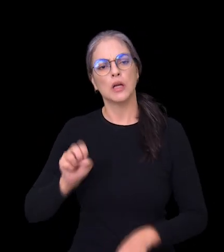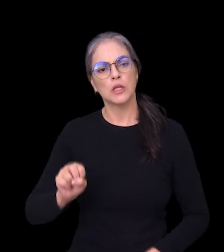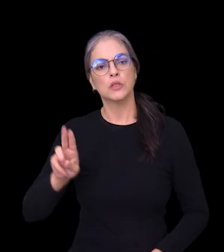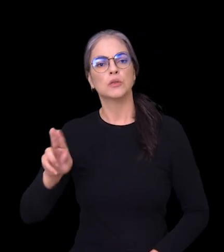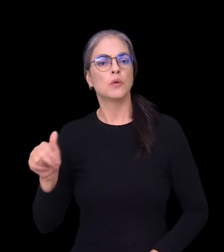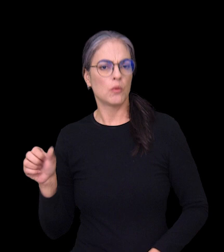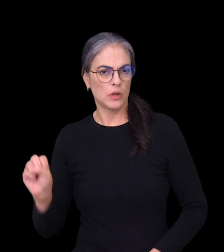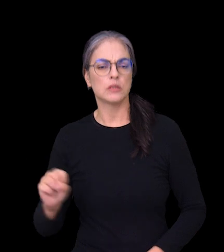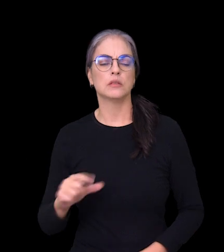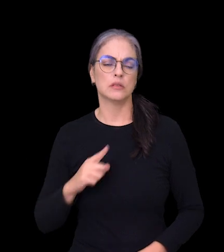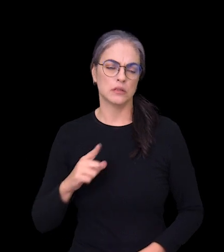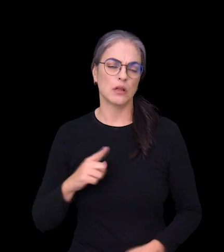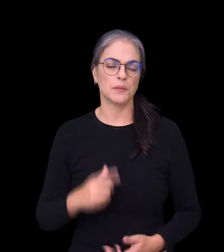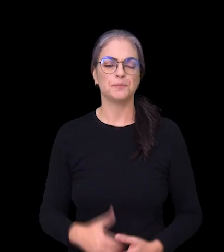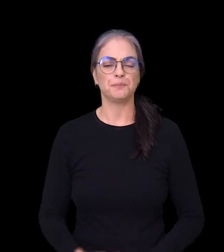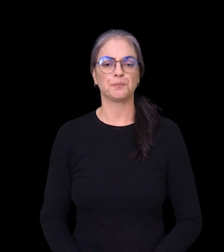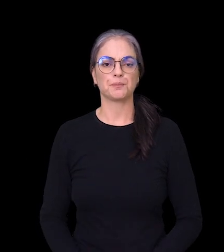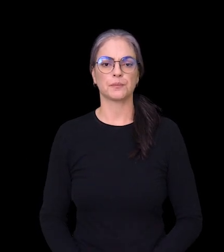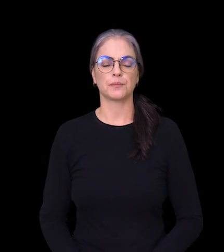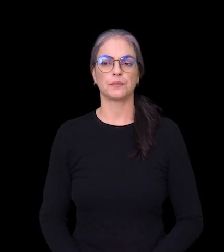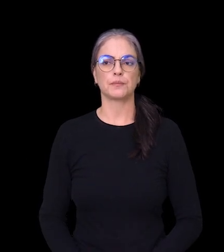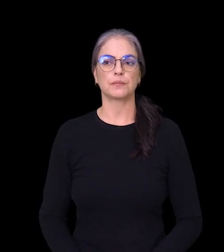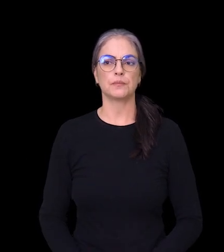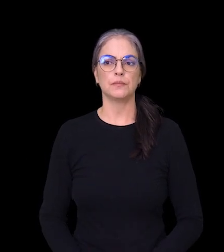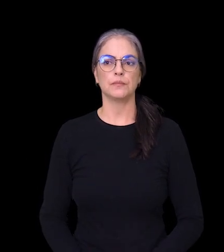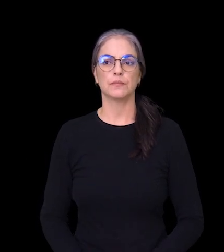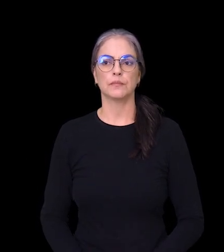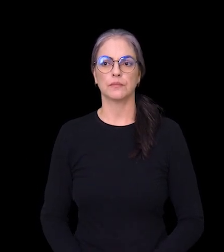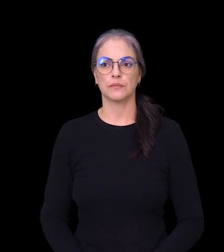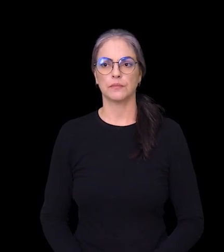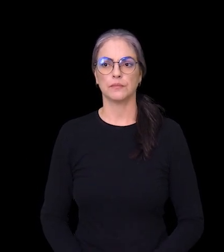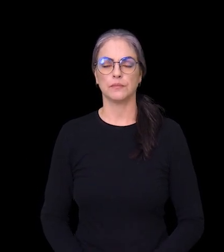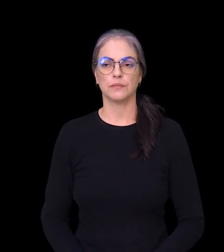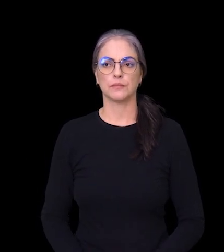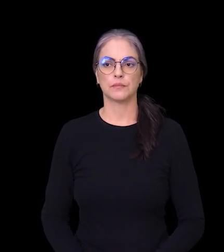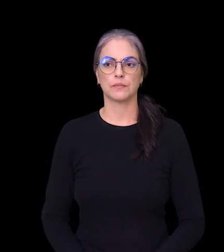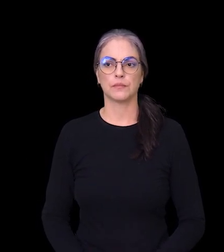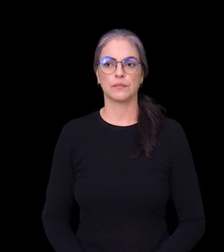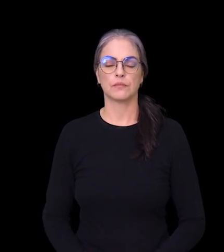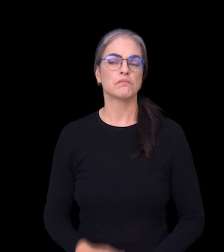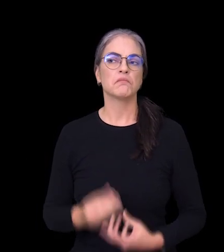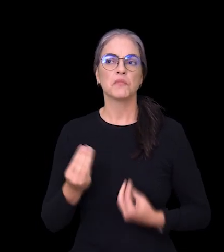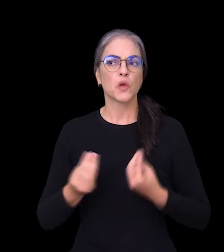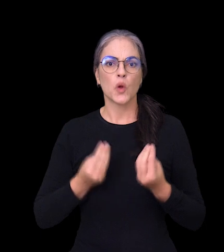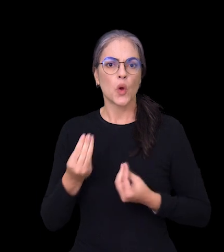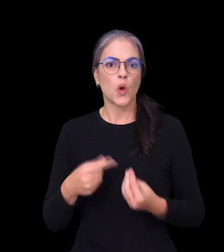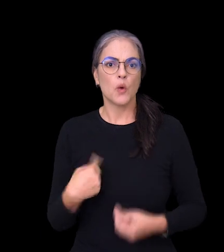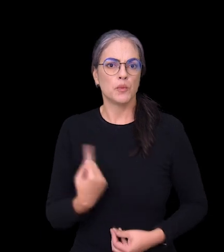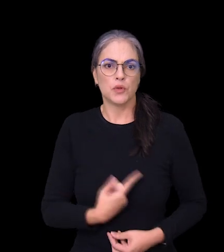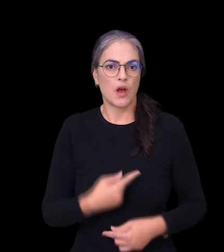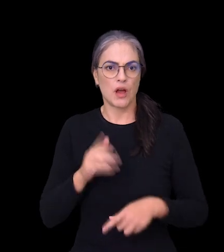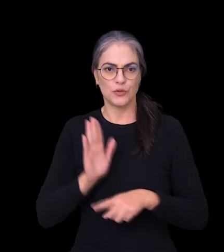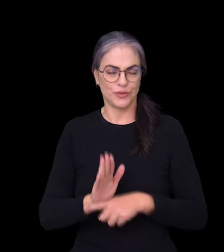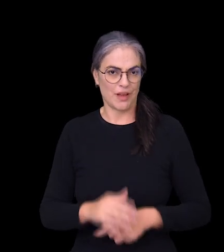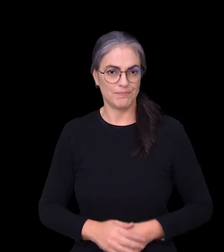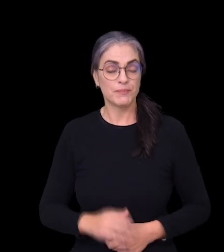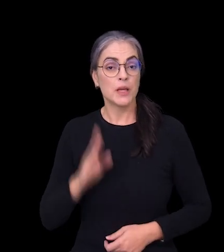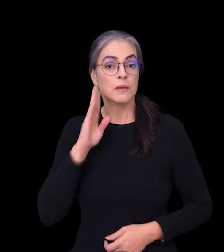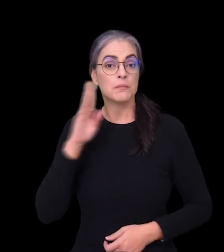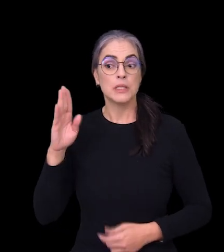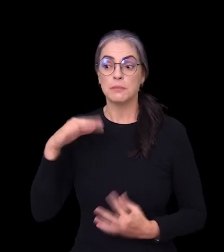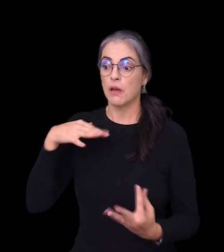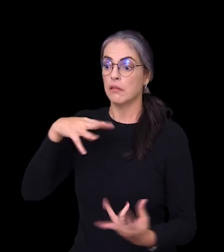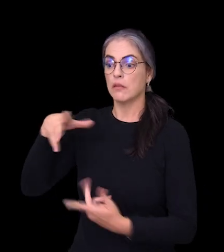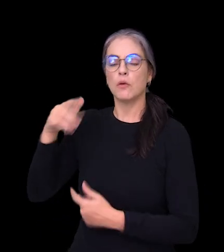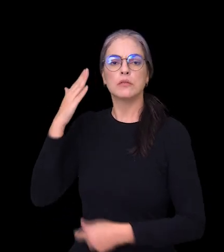que é importante também a gente mencionar. Gravidez na adolescência. O que a gente pode fazer, principalmente em termos internacionais, né? A ONU já